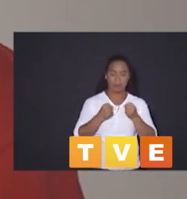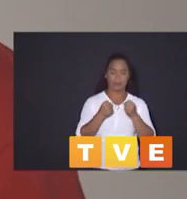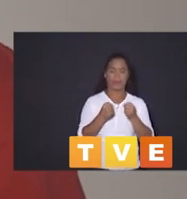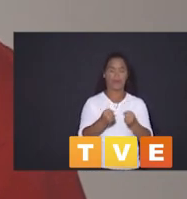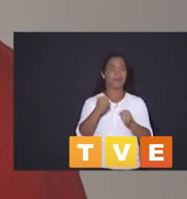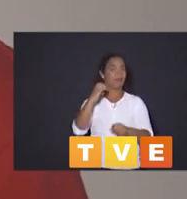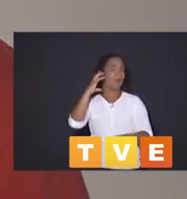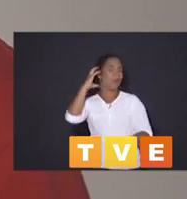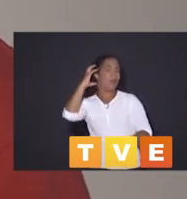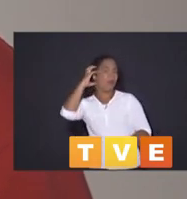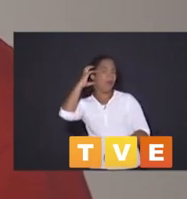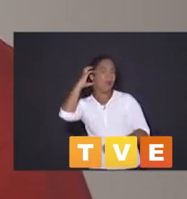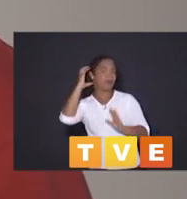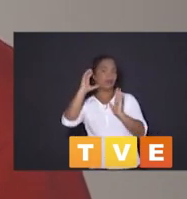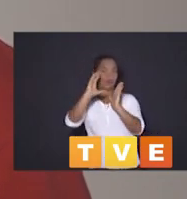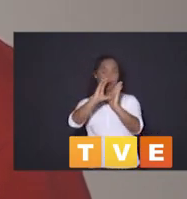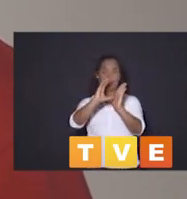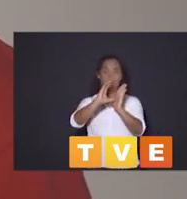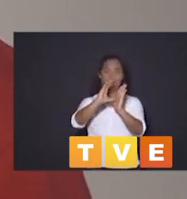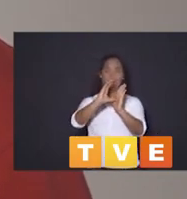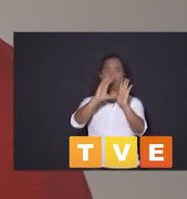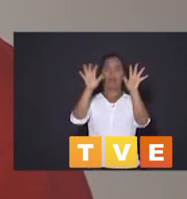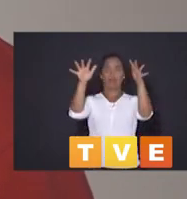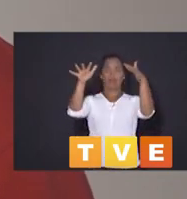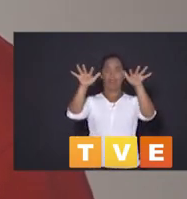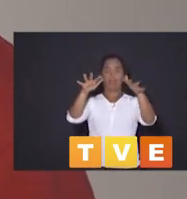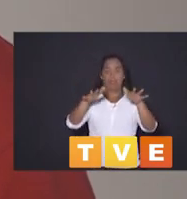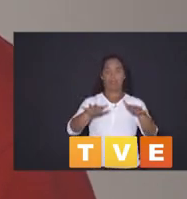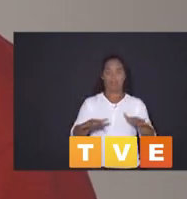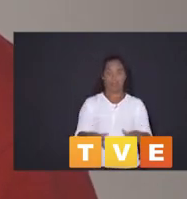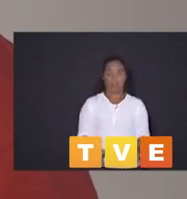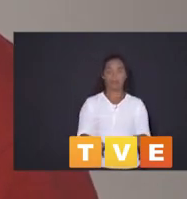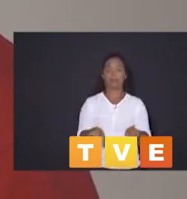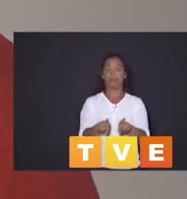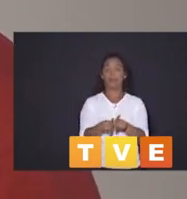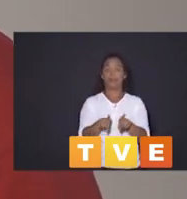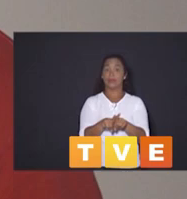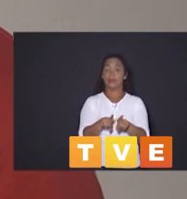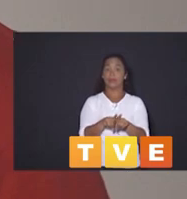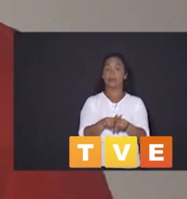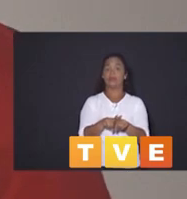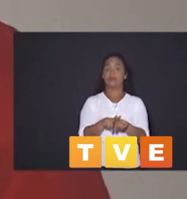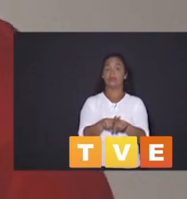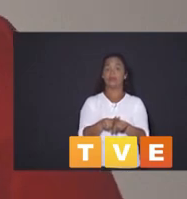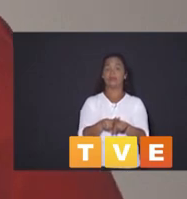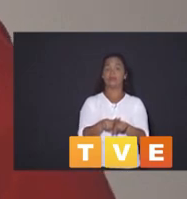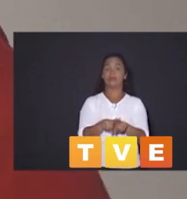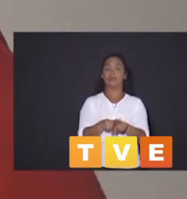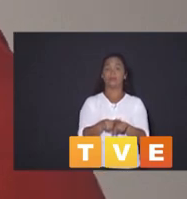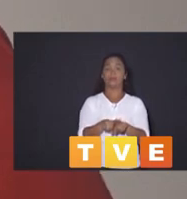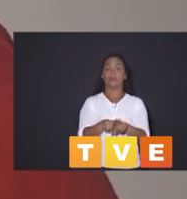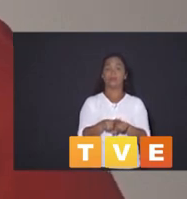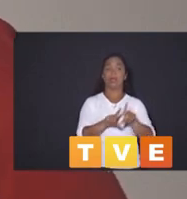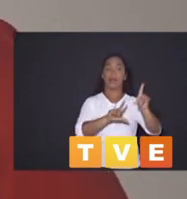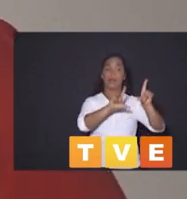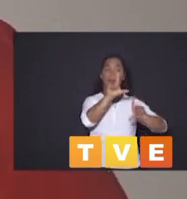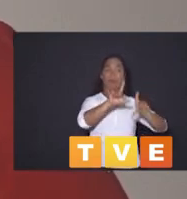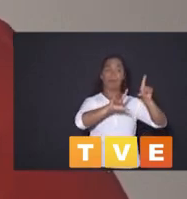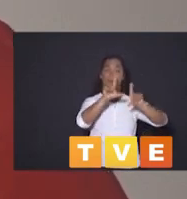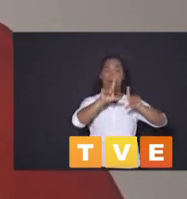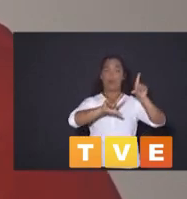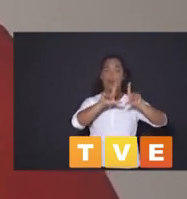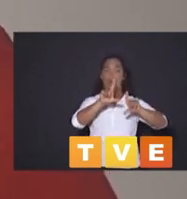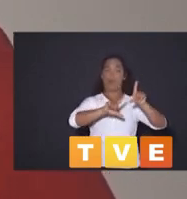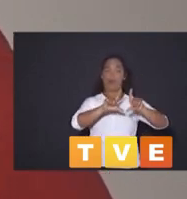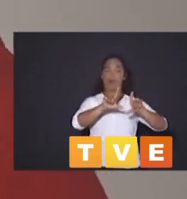rádios comunitárias que nós enfraquecemos e distribuir melhor a propaganda pública